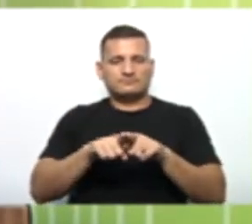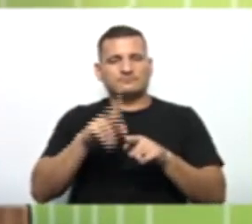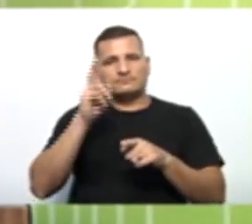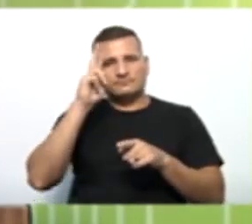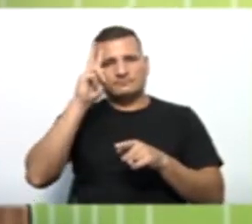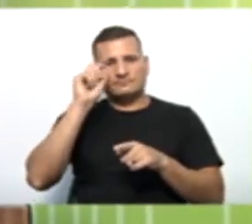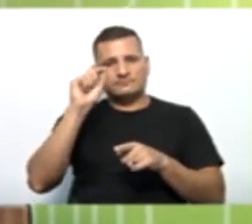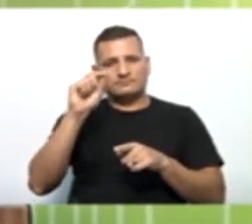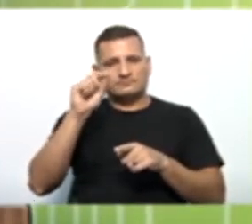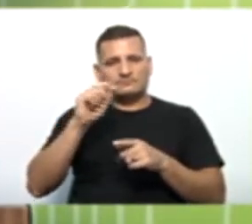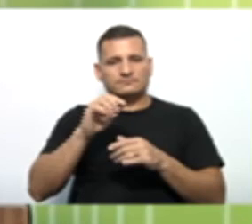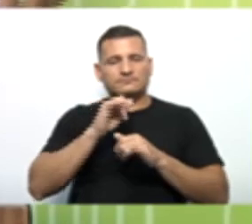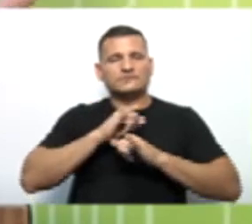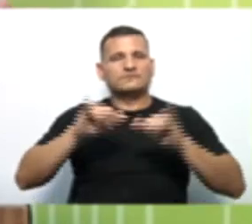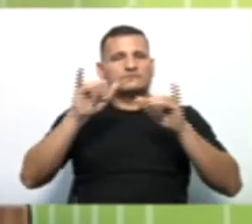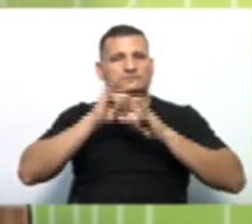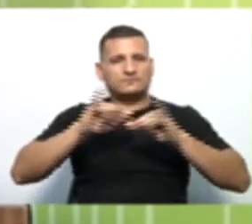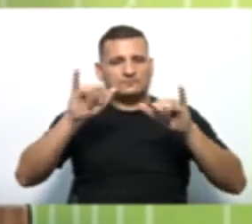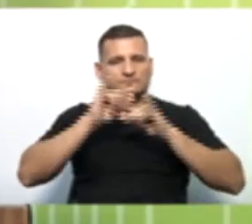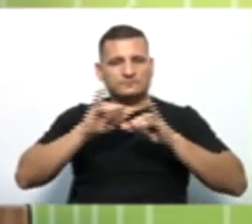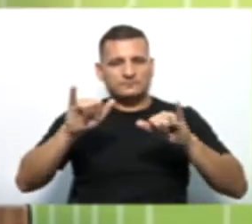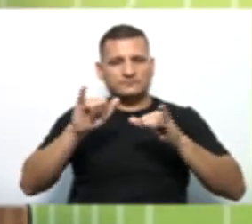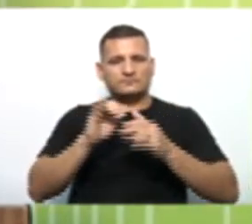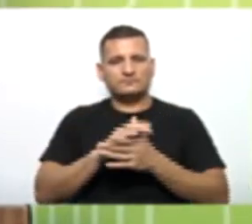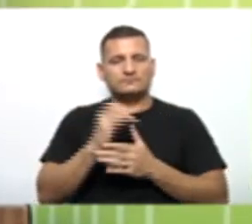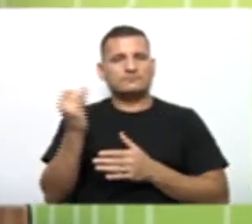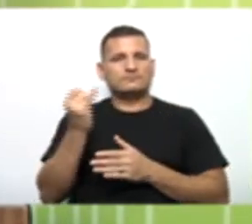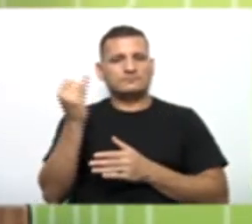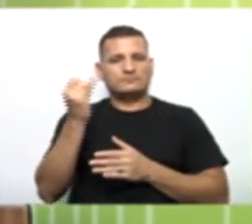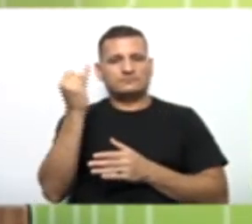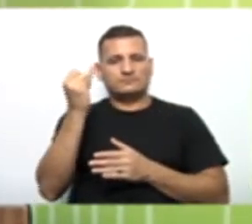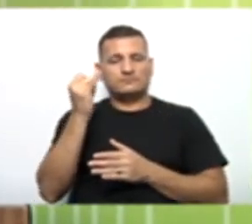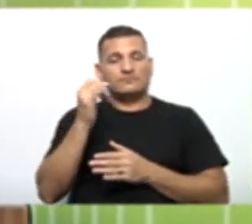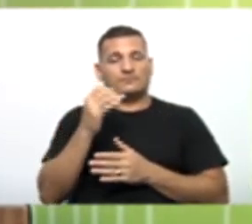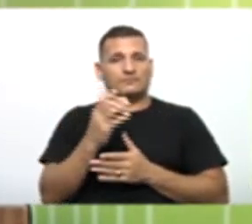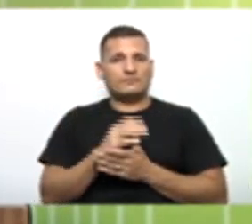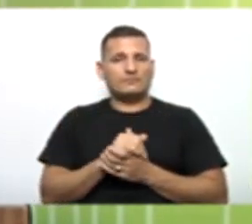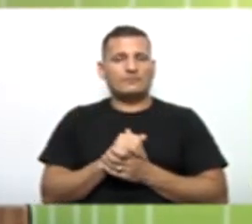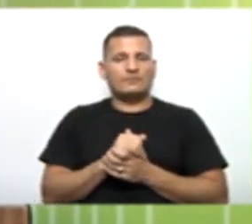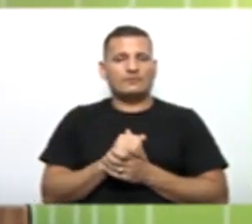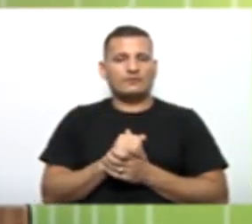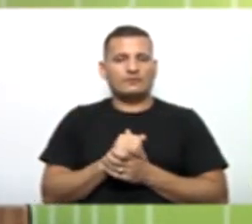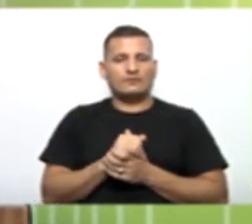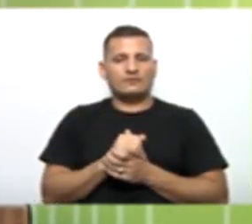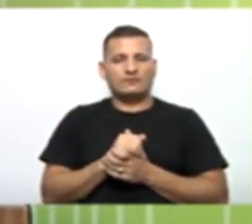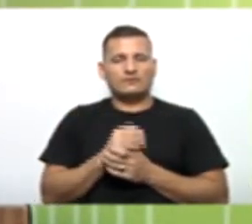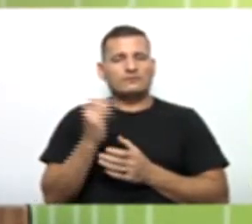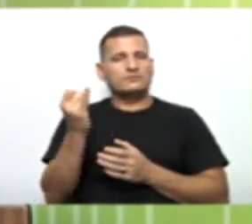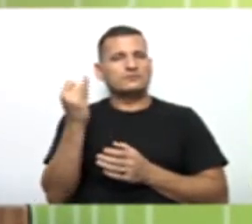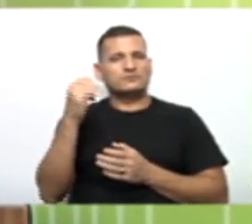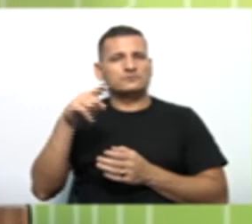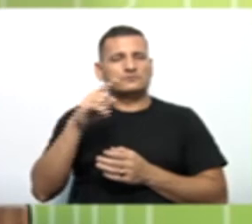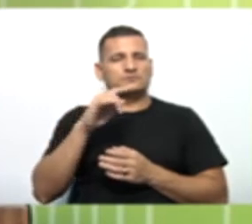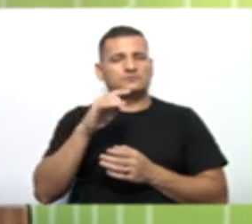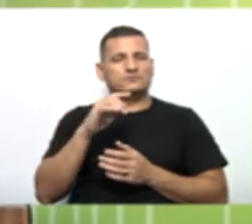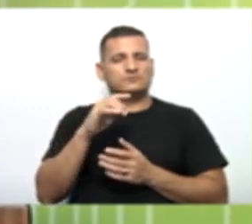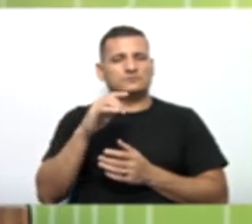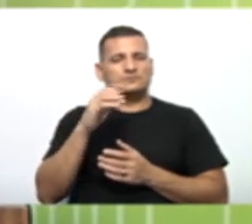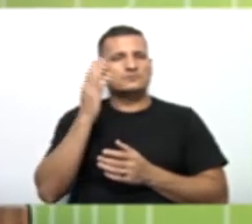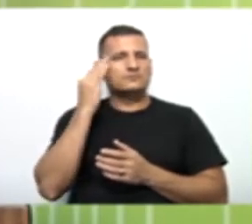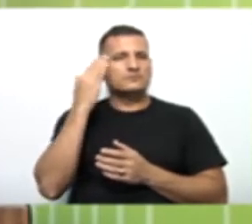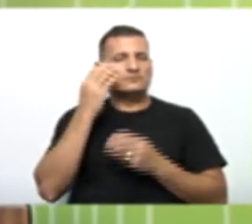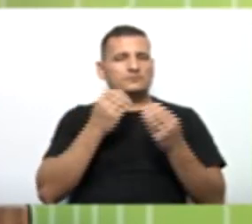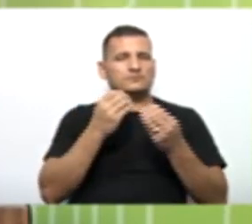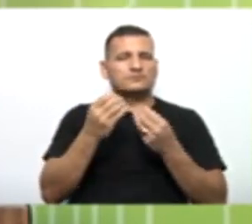importante o que é a divulgação professor wesley é extremamente importante vocês é de terminarem definirem